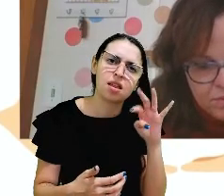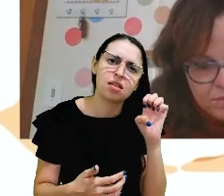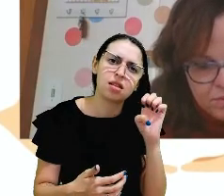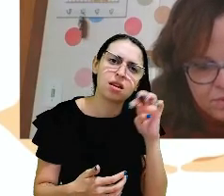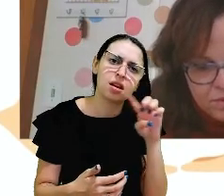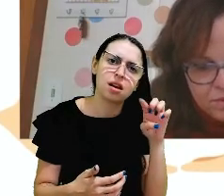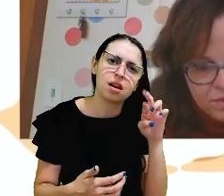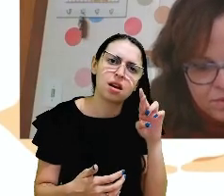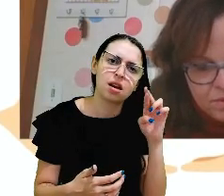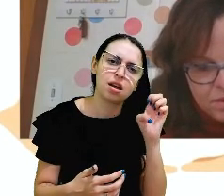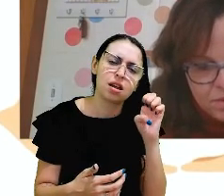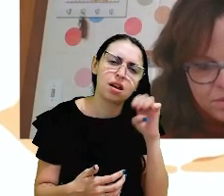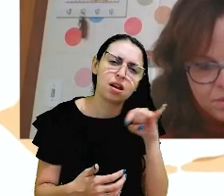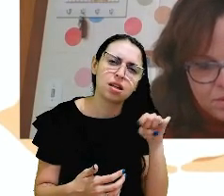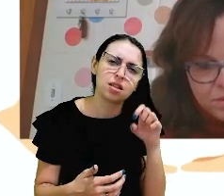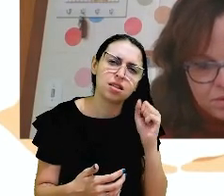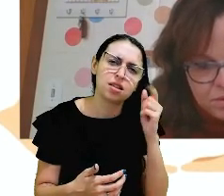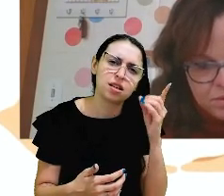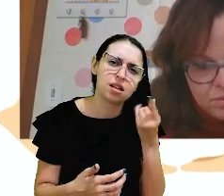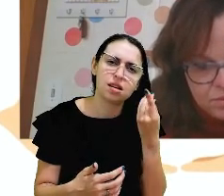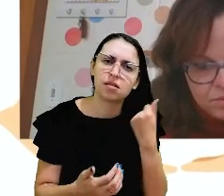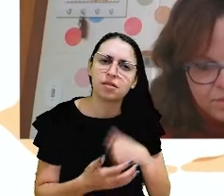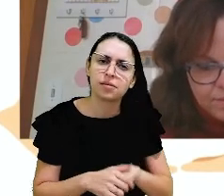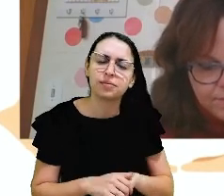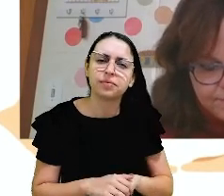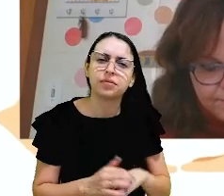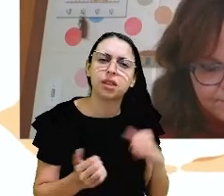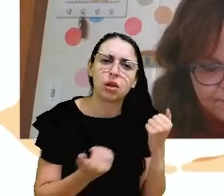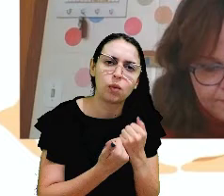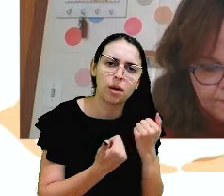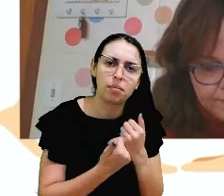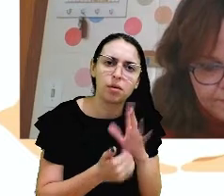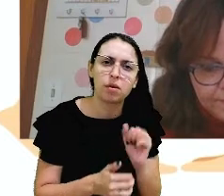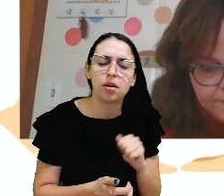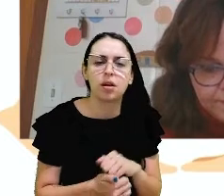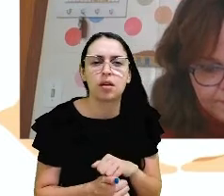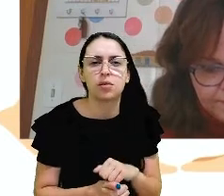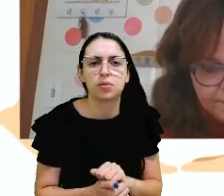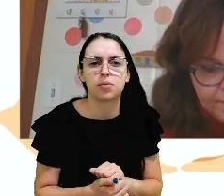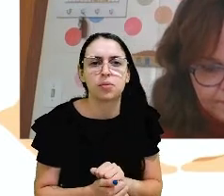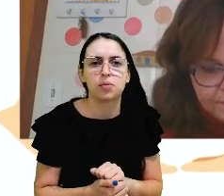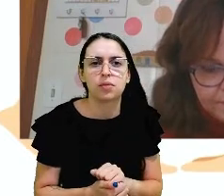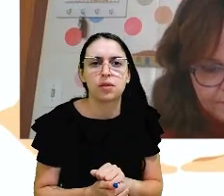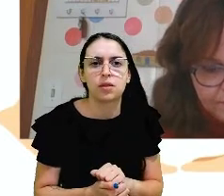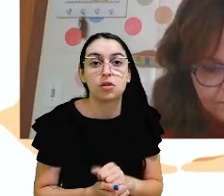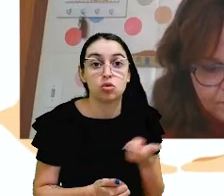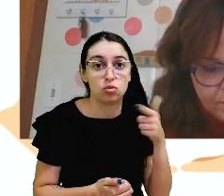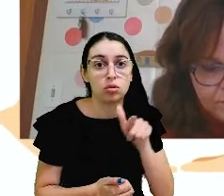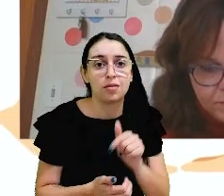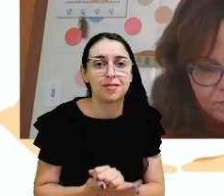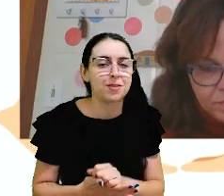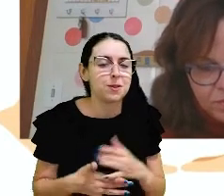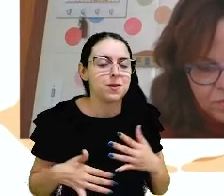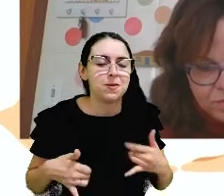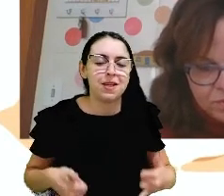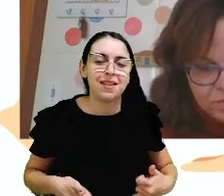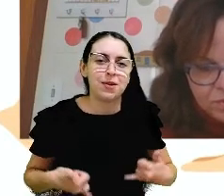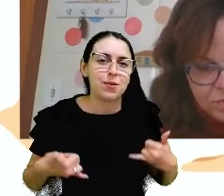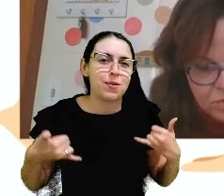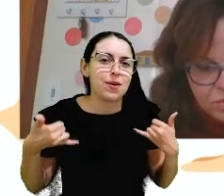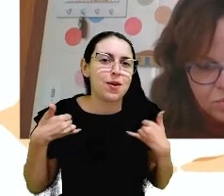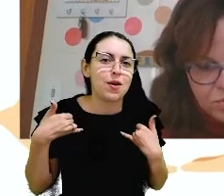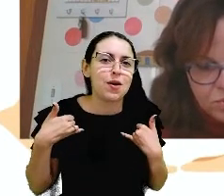presidindo agora a JUFESP, que conta com a nossa colaboração, e de novo estou imensamente grata em